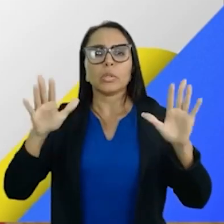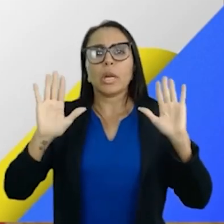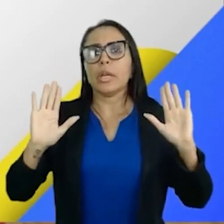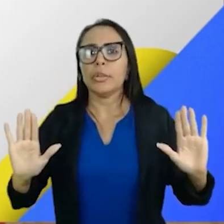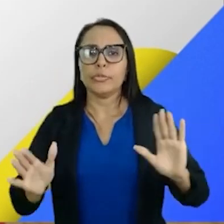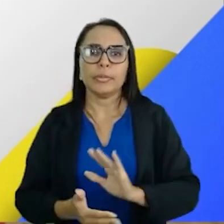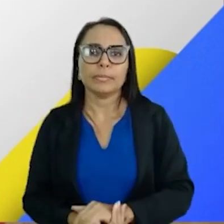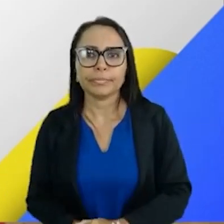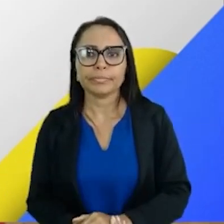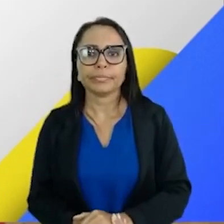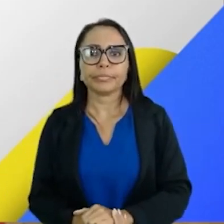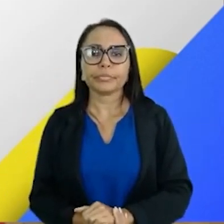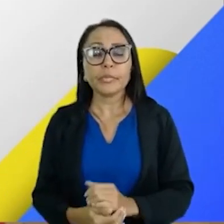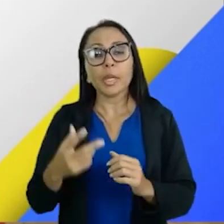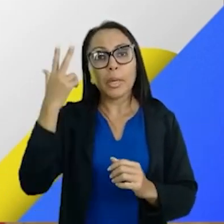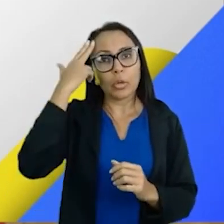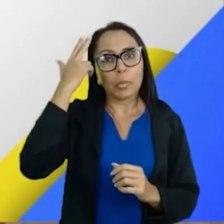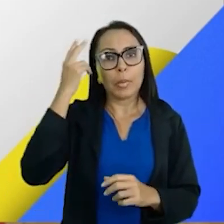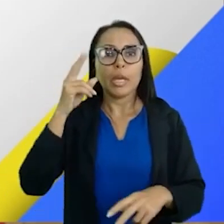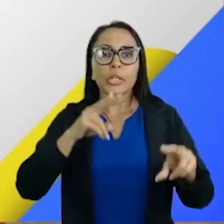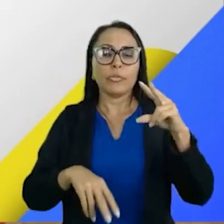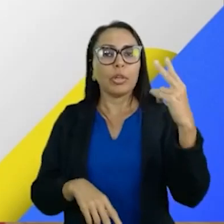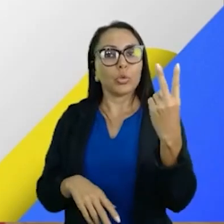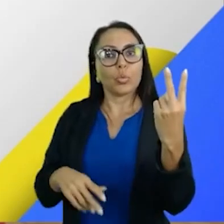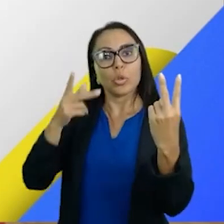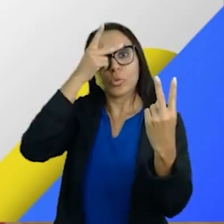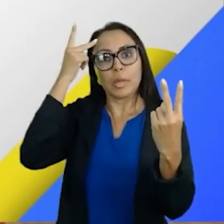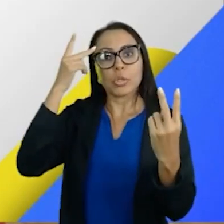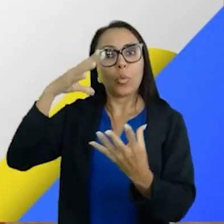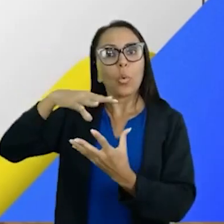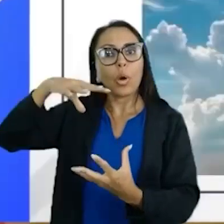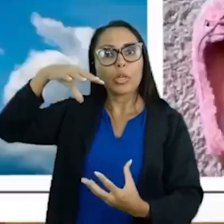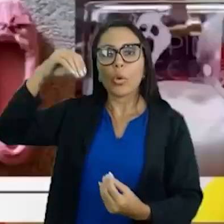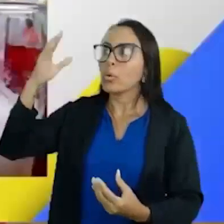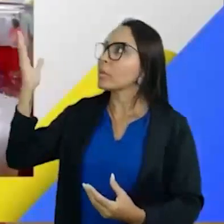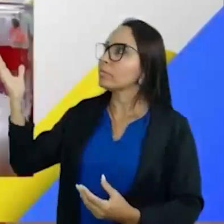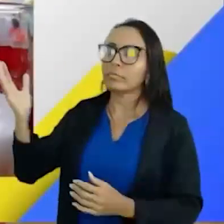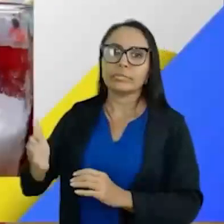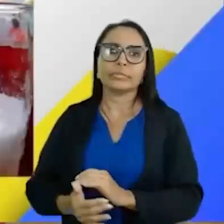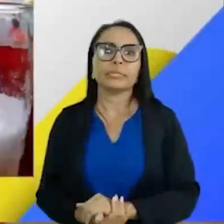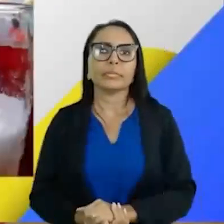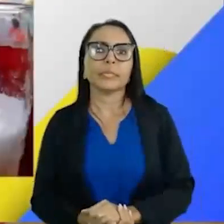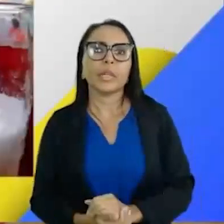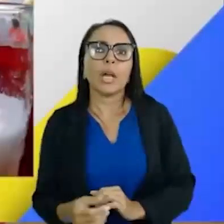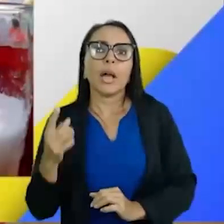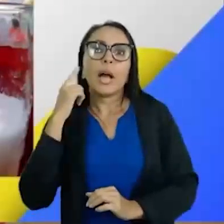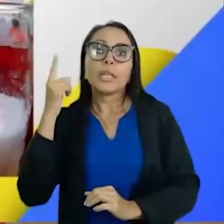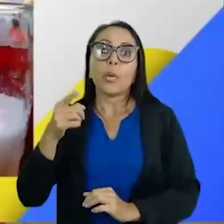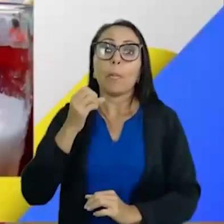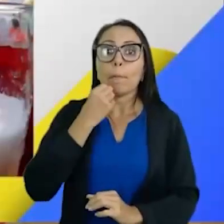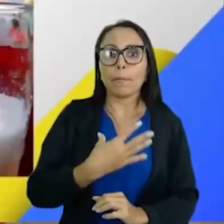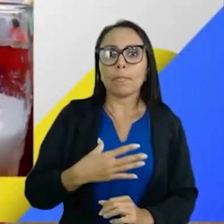as cortinas, mas normalmente as pessoas veem a imagem de duas pessoas idosas. E aí é que entra a pareidolia, e aqui tem bons exemplos